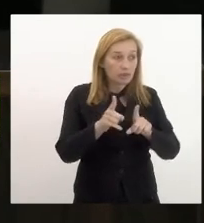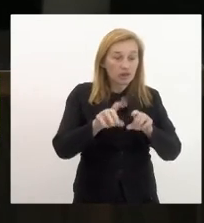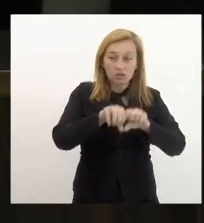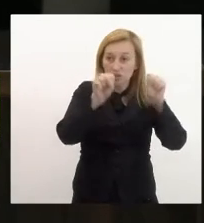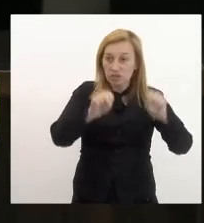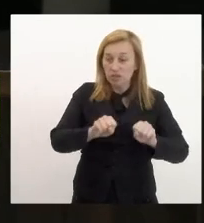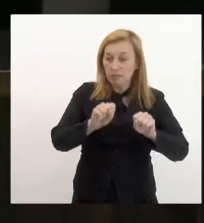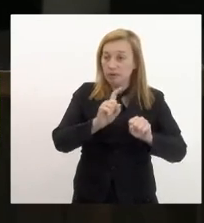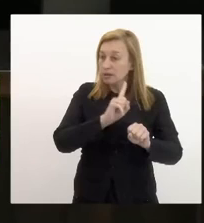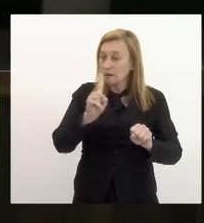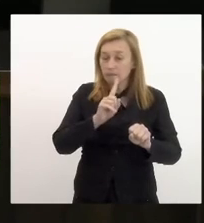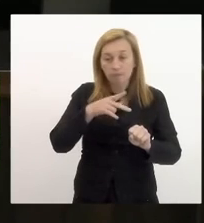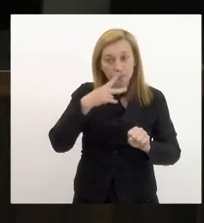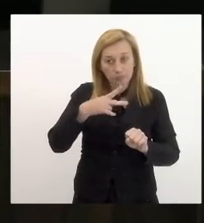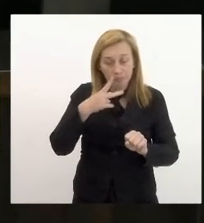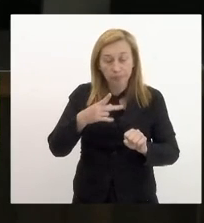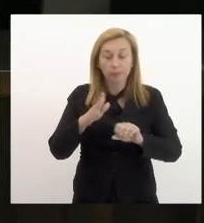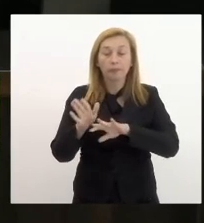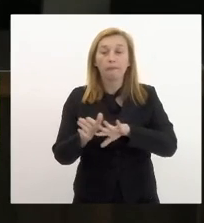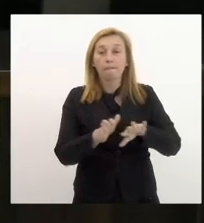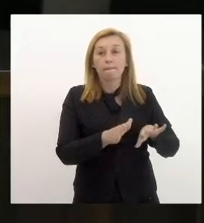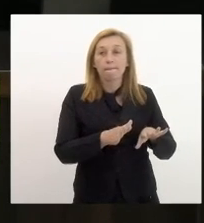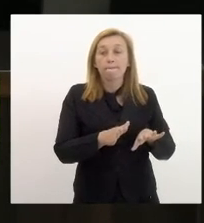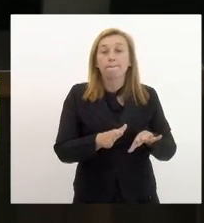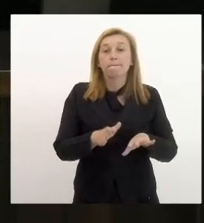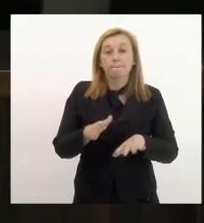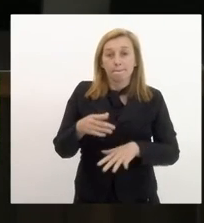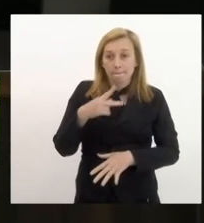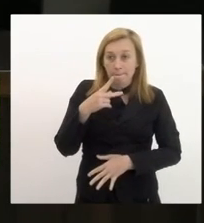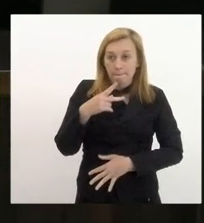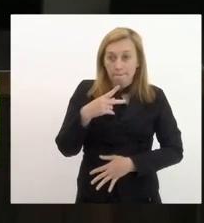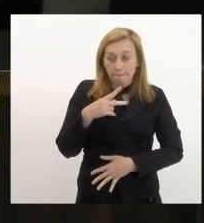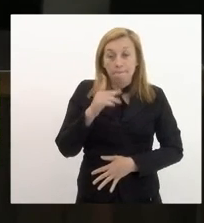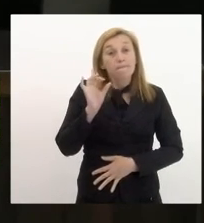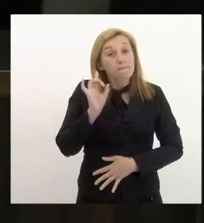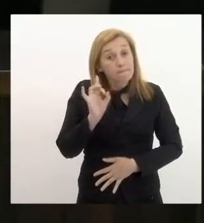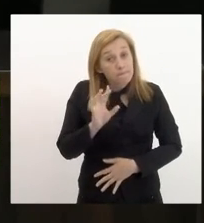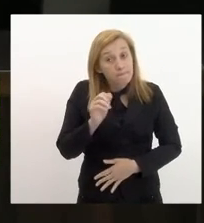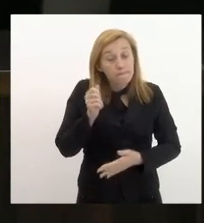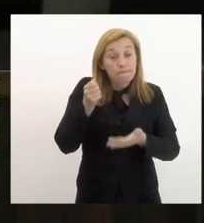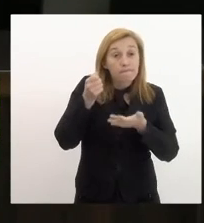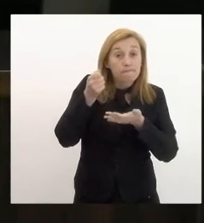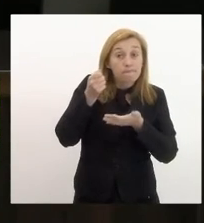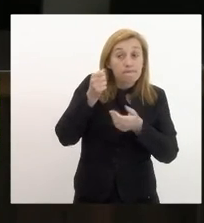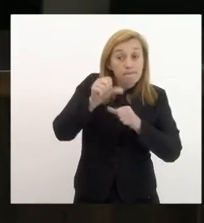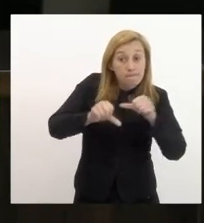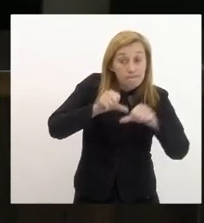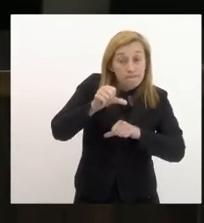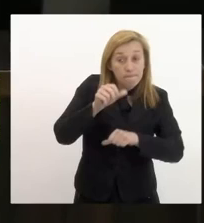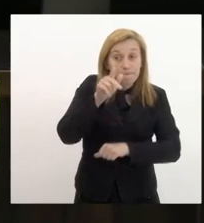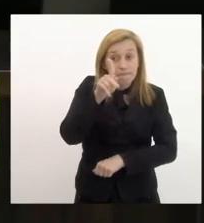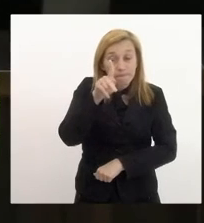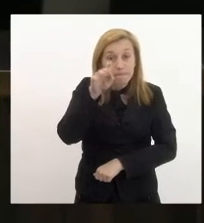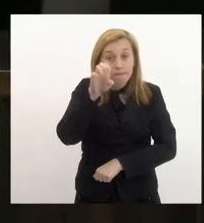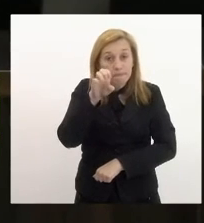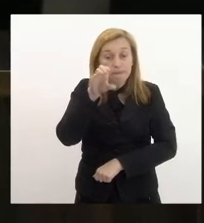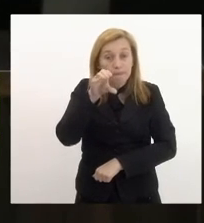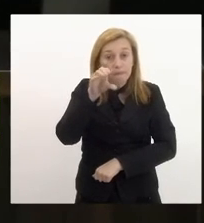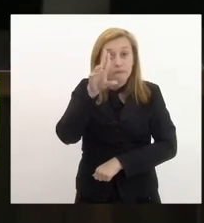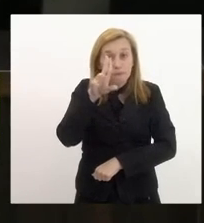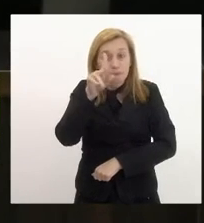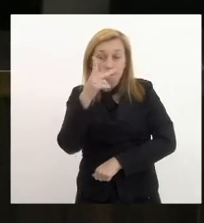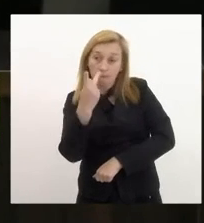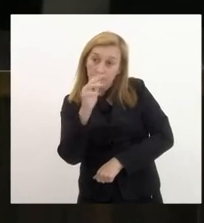está dizendo isso e cá entre nós é só se paga só se transforme em pecúnia